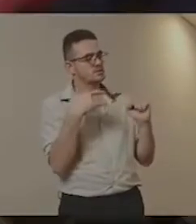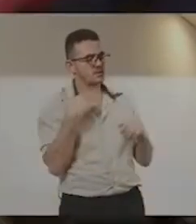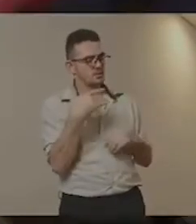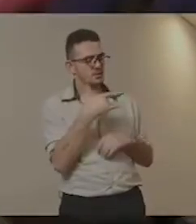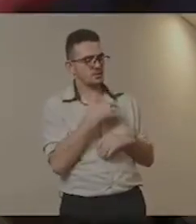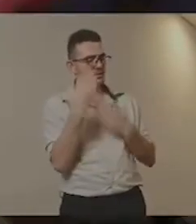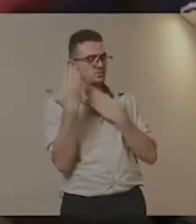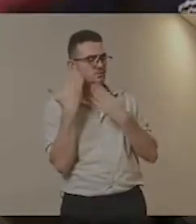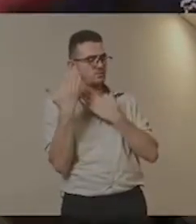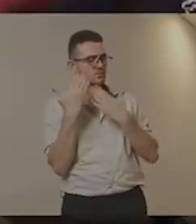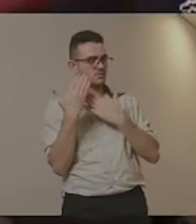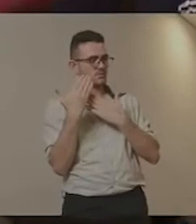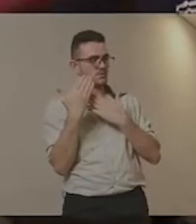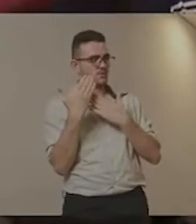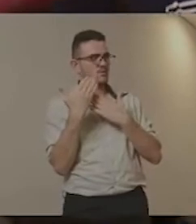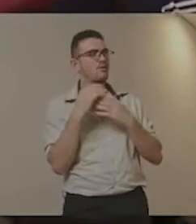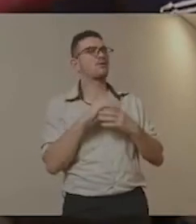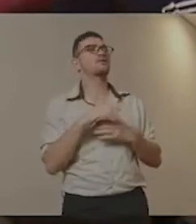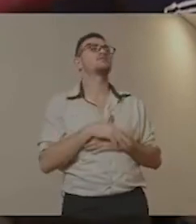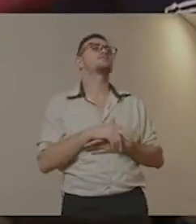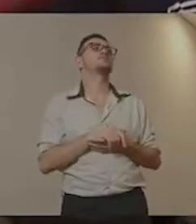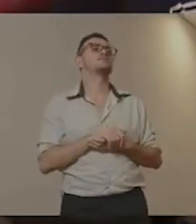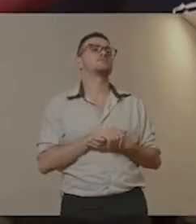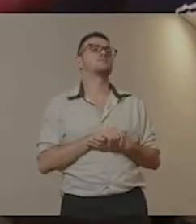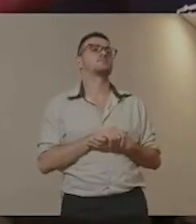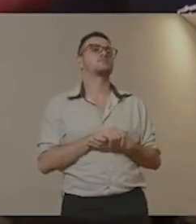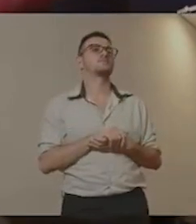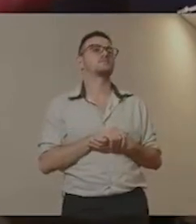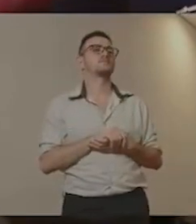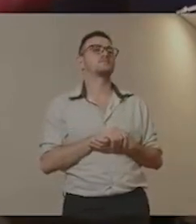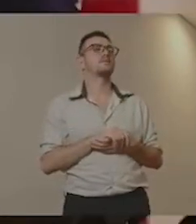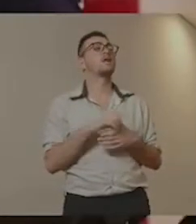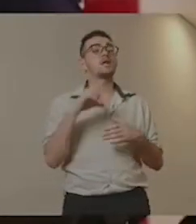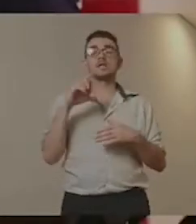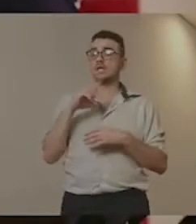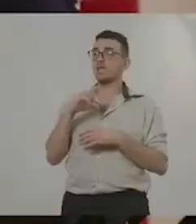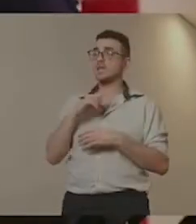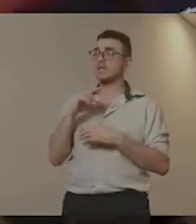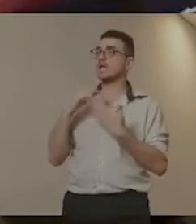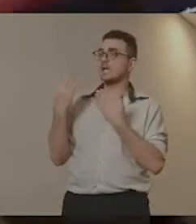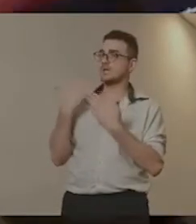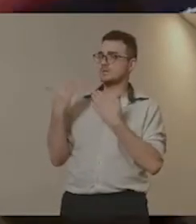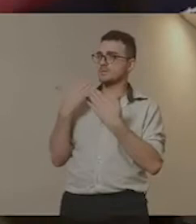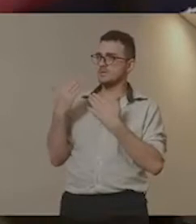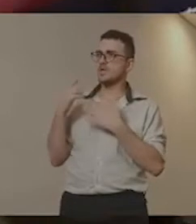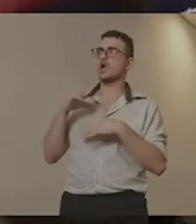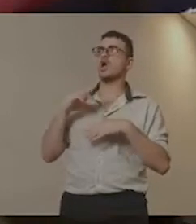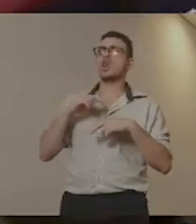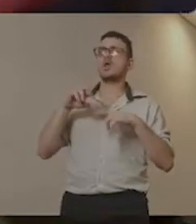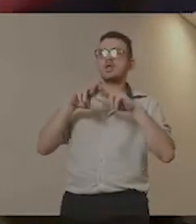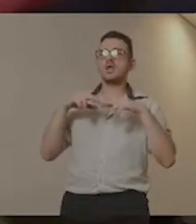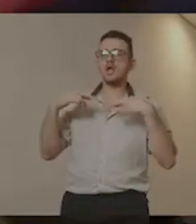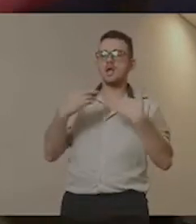a psicóloga, né, e tem a rede de apoio psicológico, é isso? Ok. Hoje a gente tem, né,